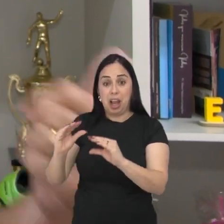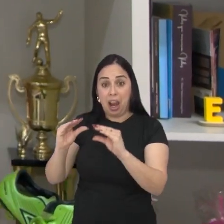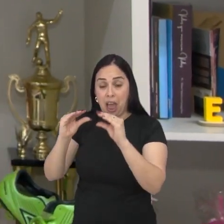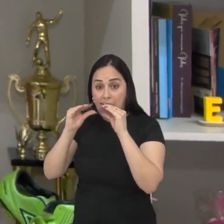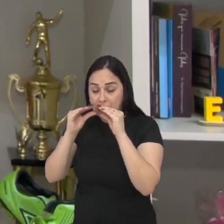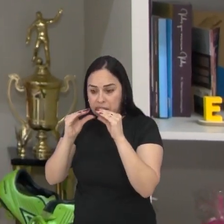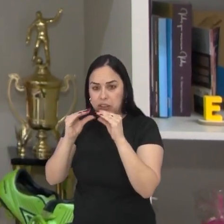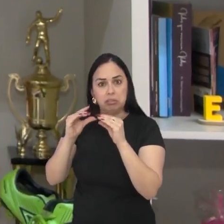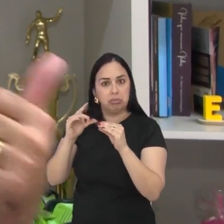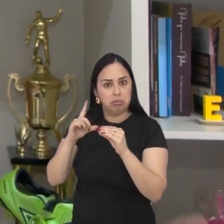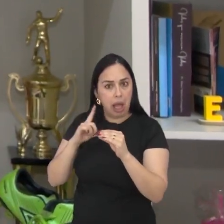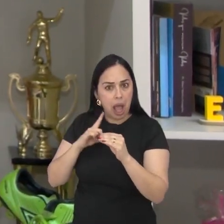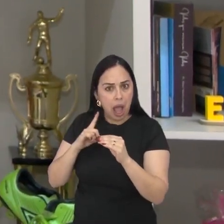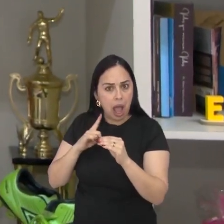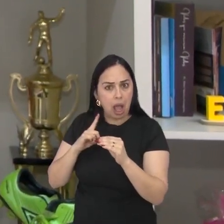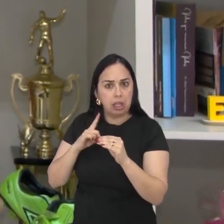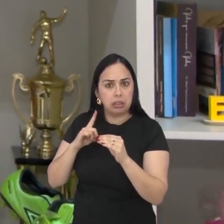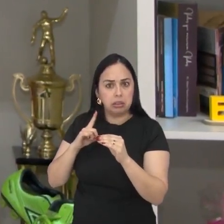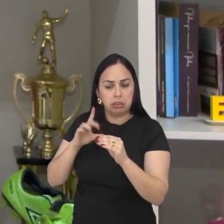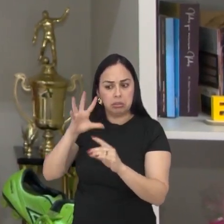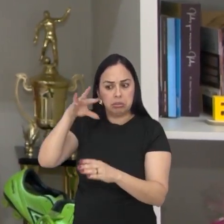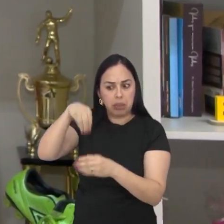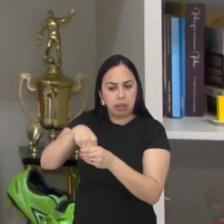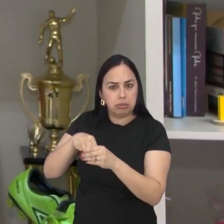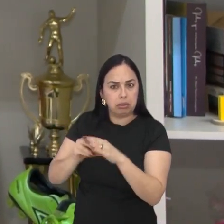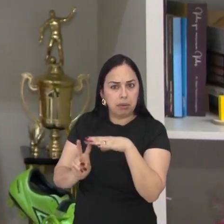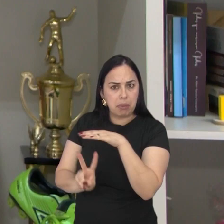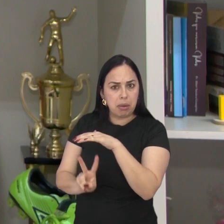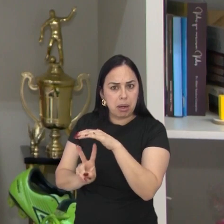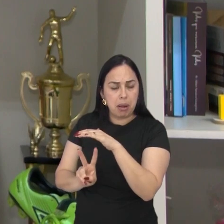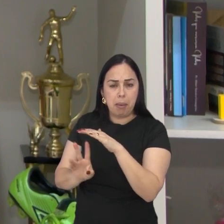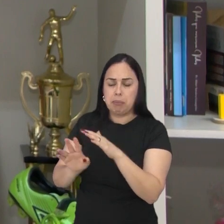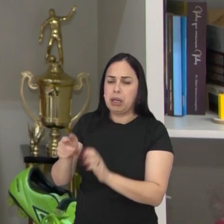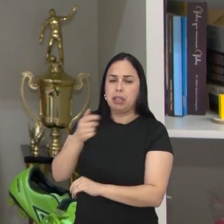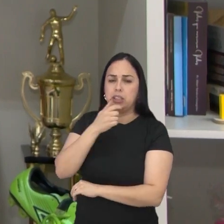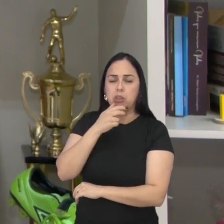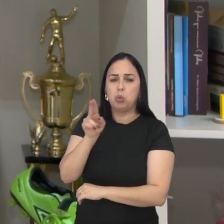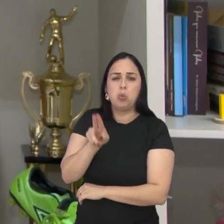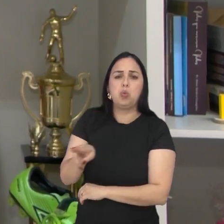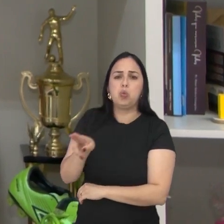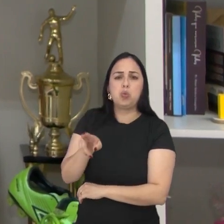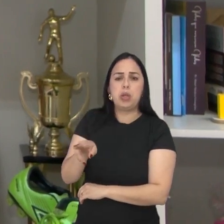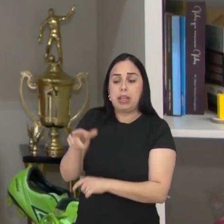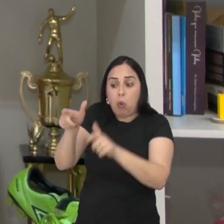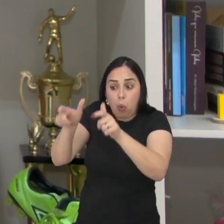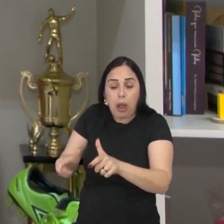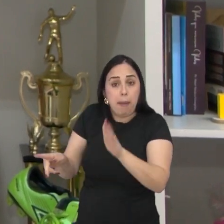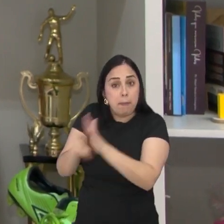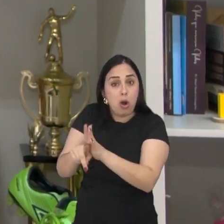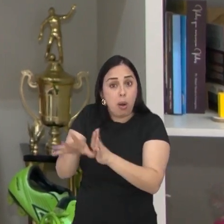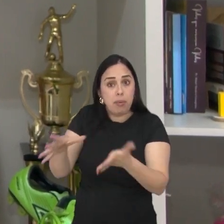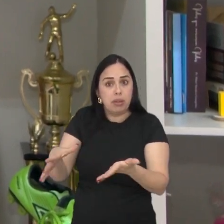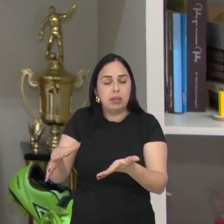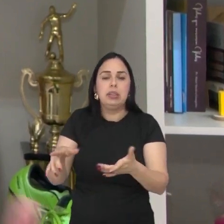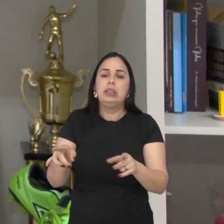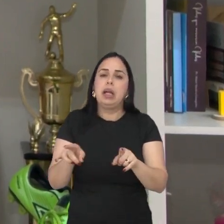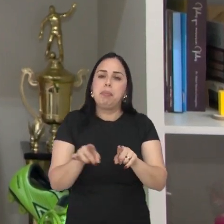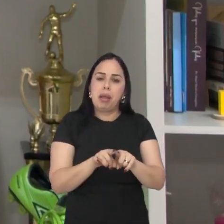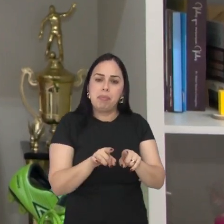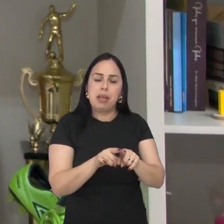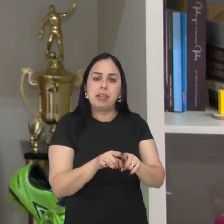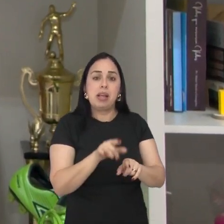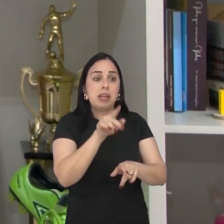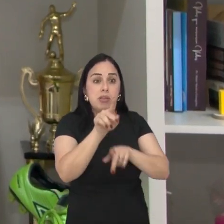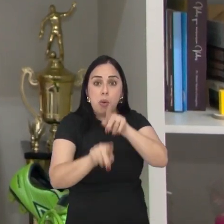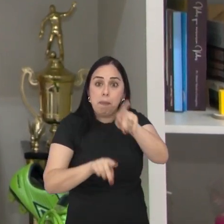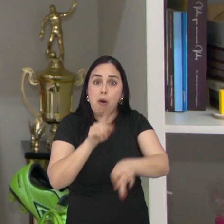como lanchonetes que existem especificamente no Parque Ribeirão Vermelho, mas que não são utilizados. E existe uma grande